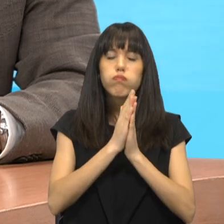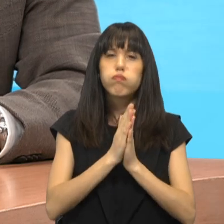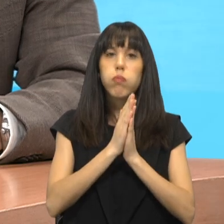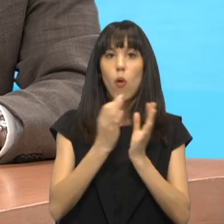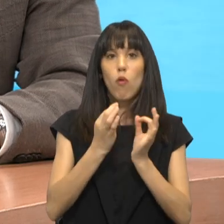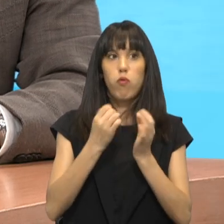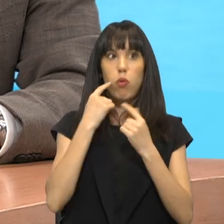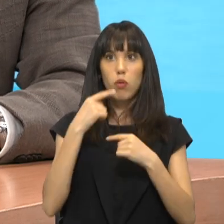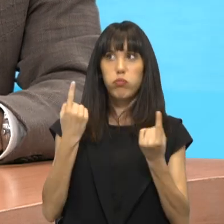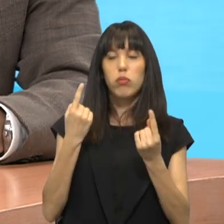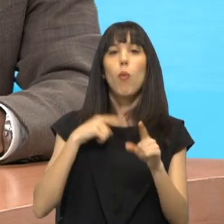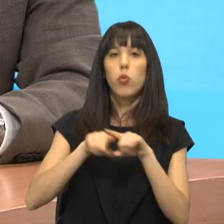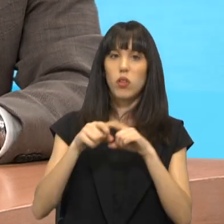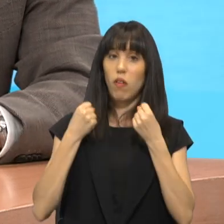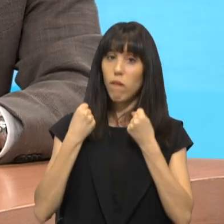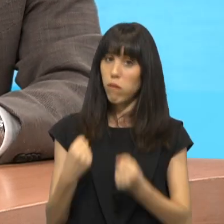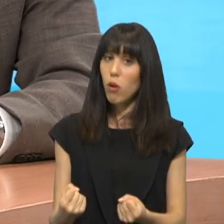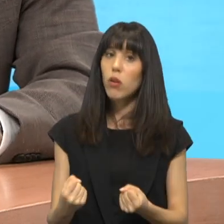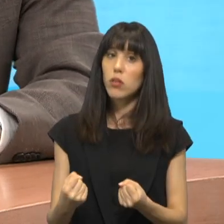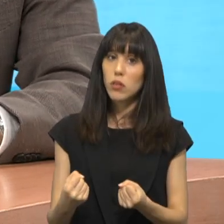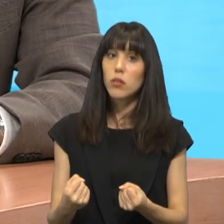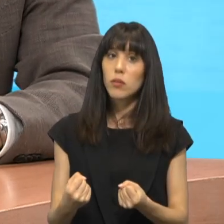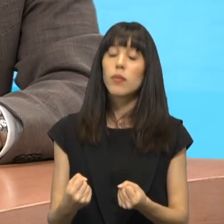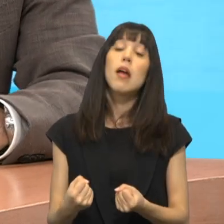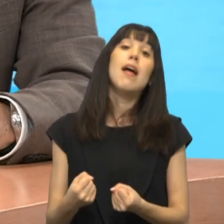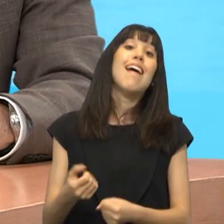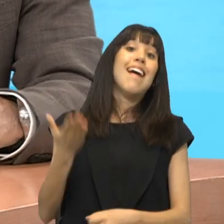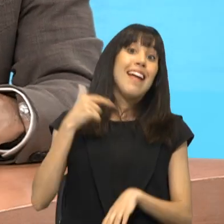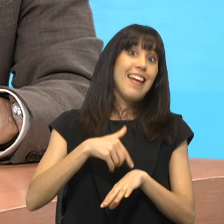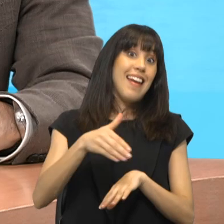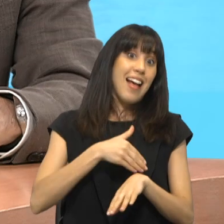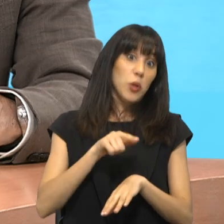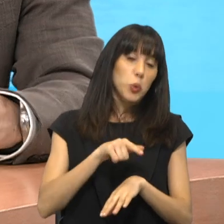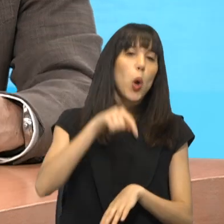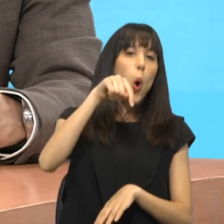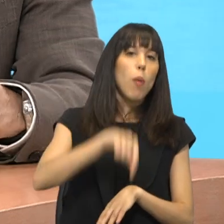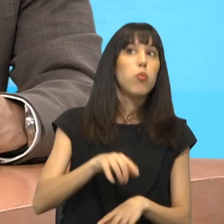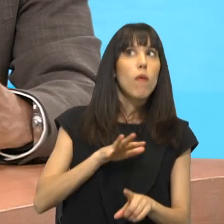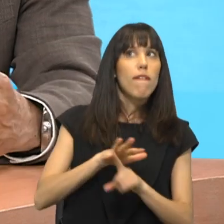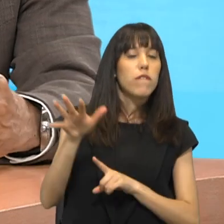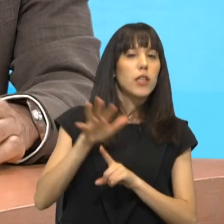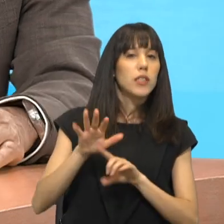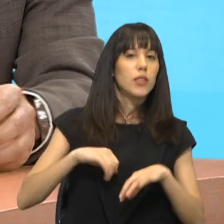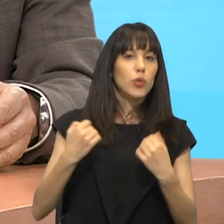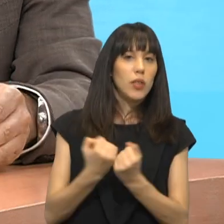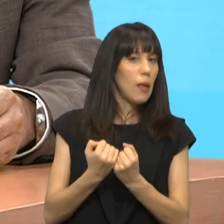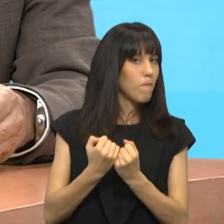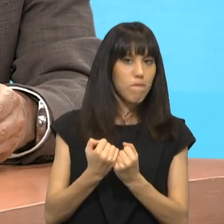uma conotação política forte. Não teve na altura um imediato impacto na